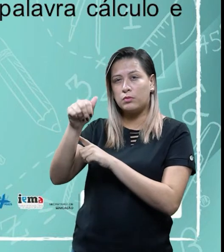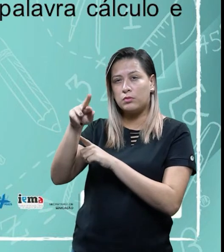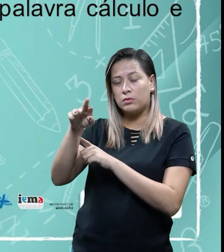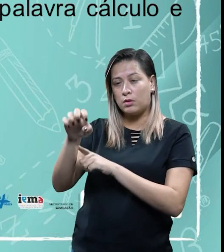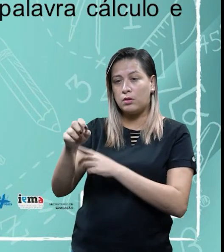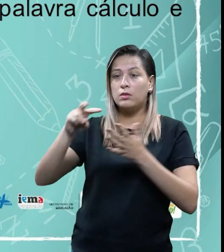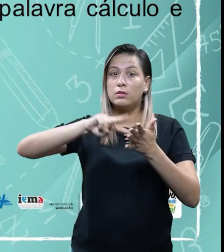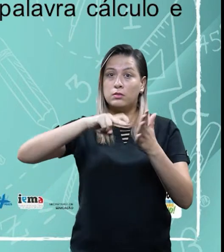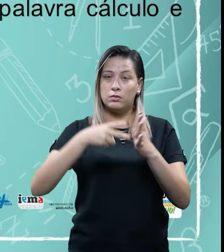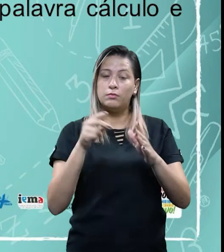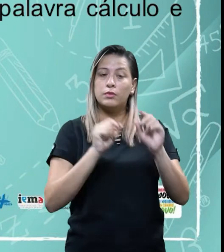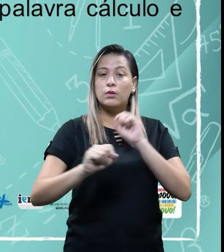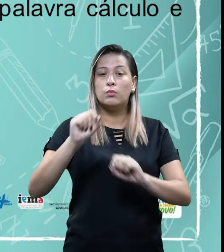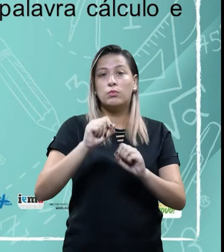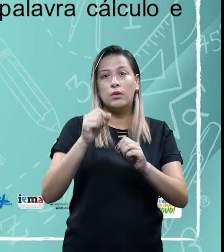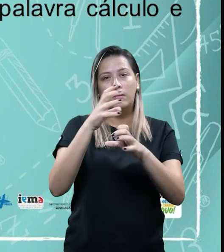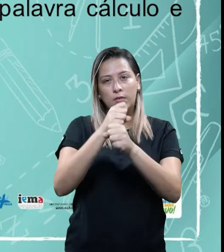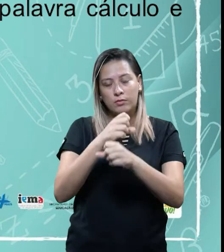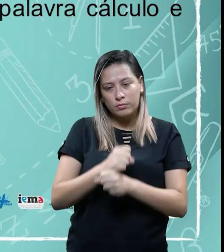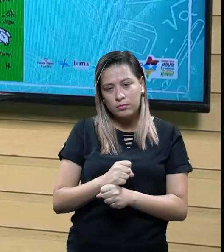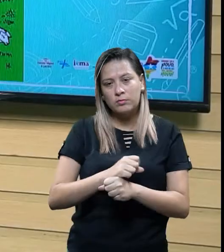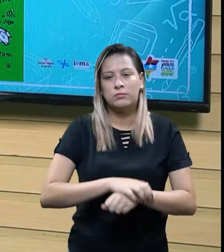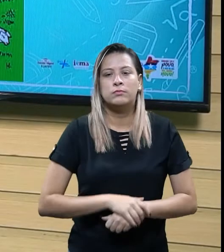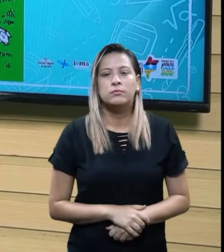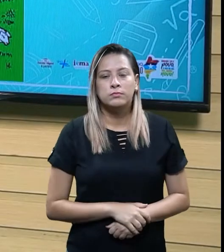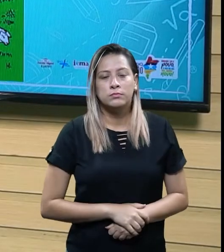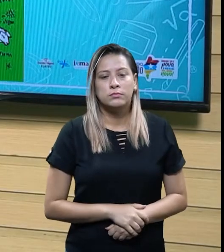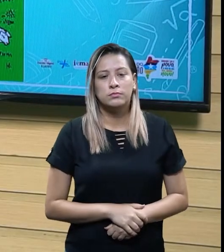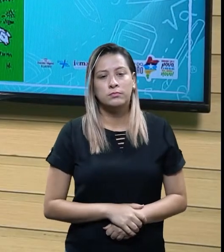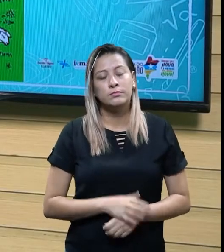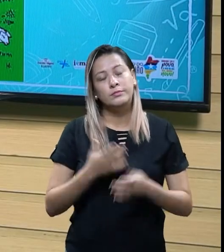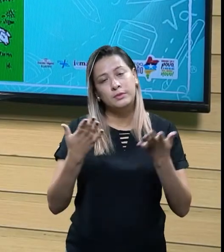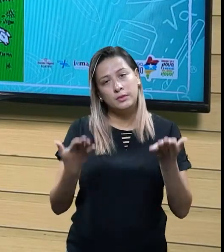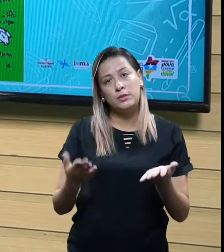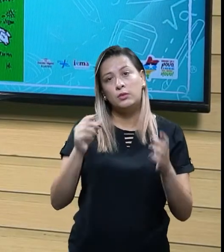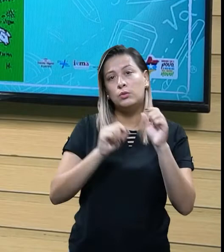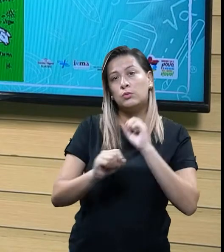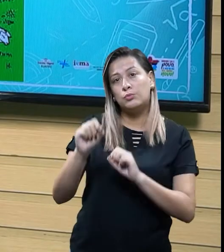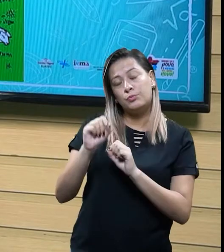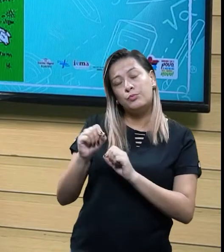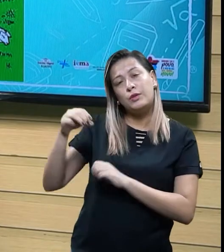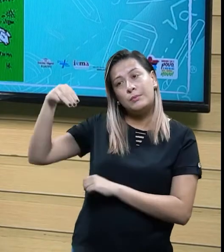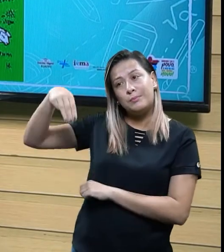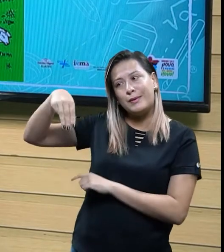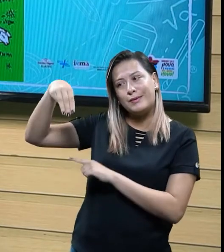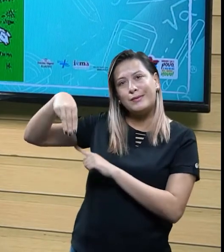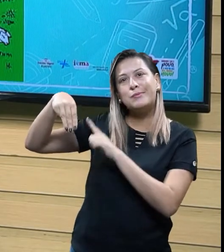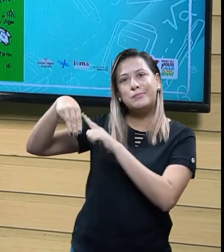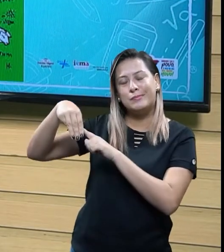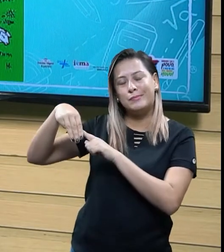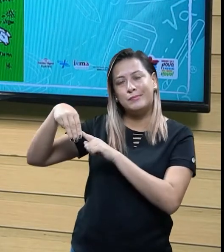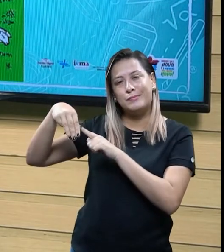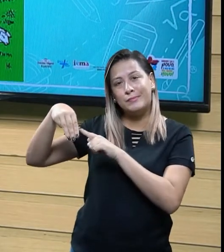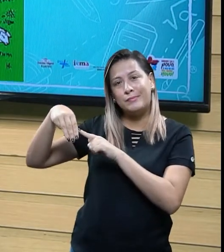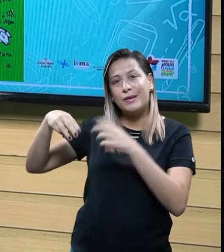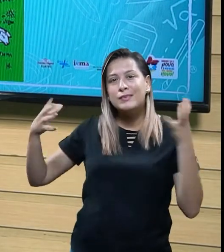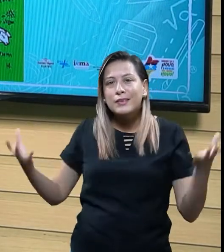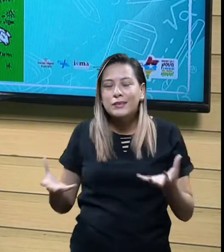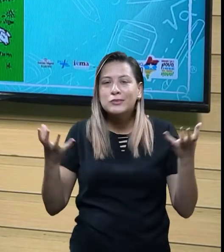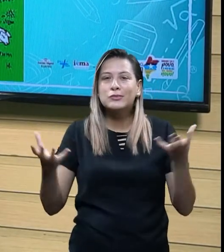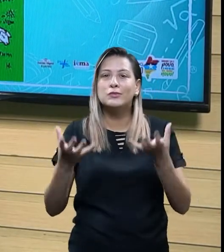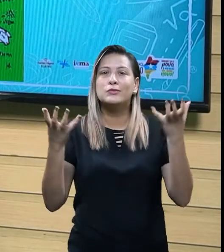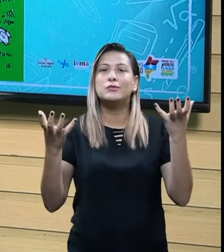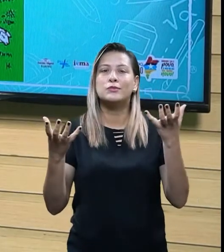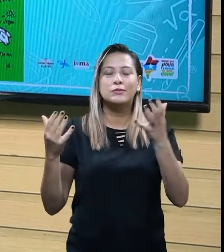Como a gente já viu, como eu já falei, tá? Matemática, ela realmente vai ser o nosso impulsionador para